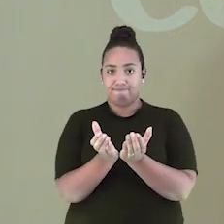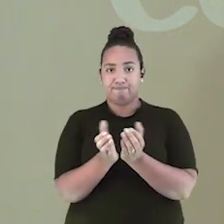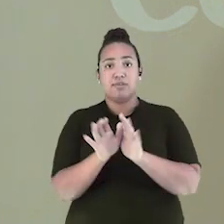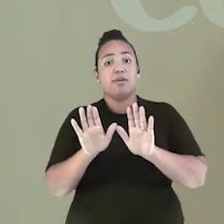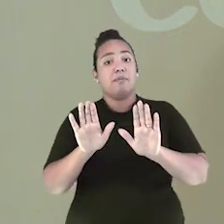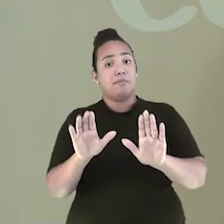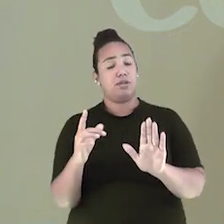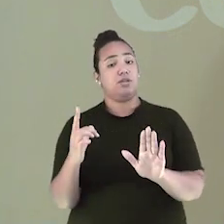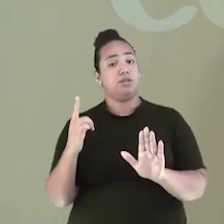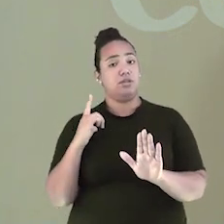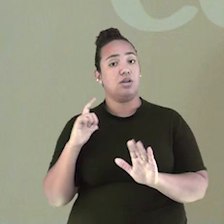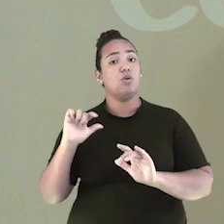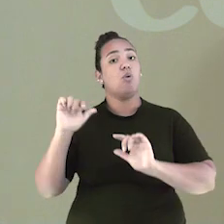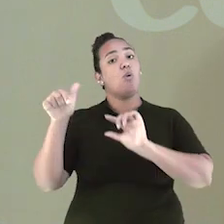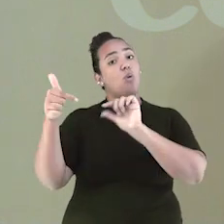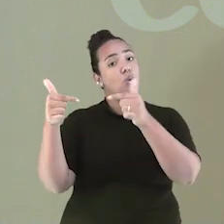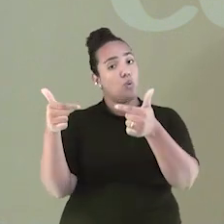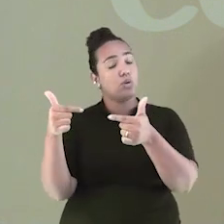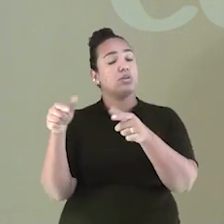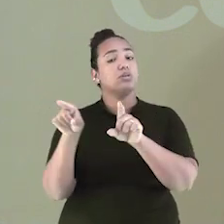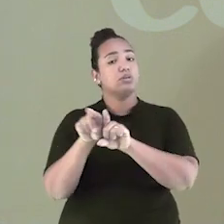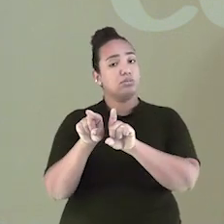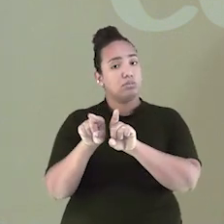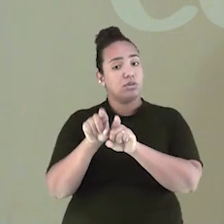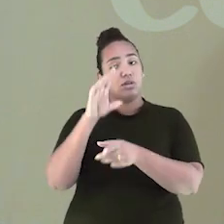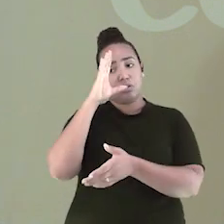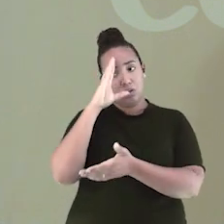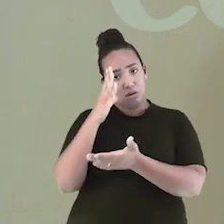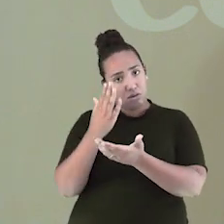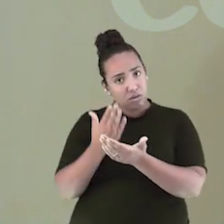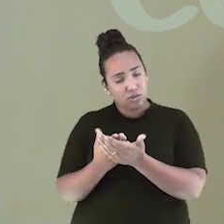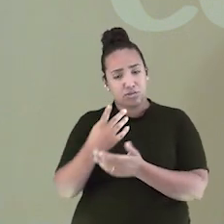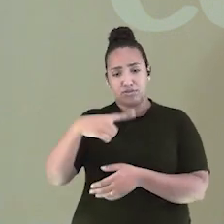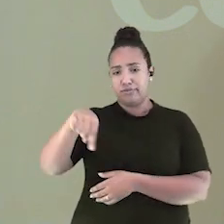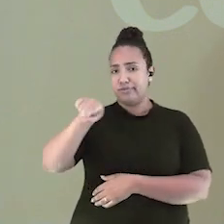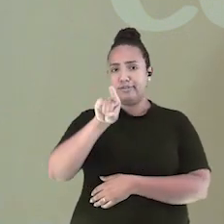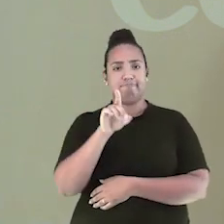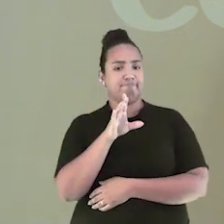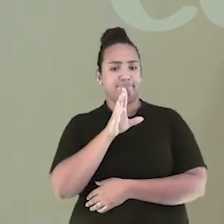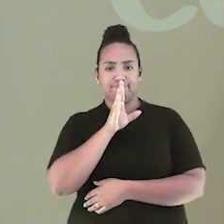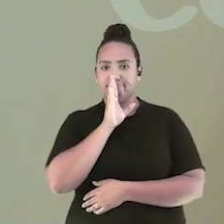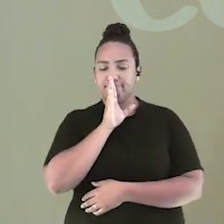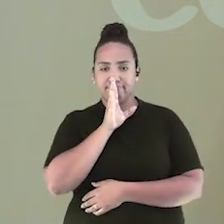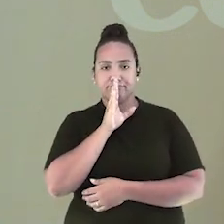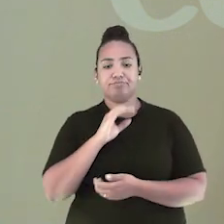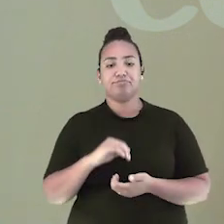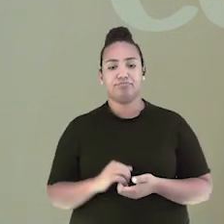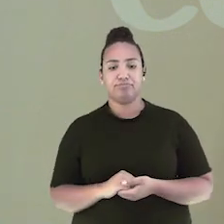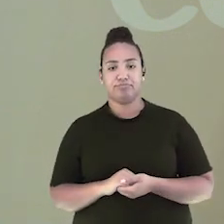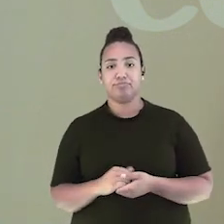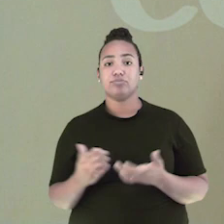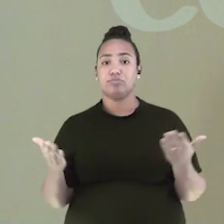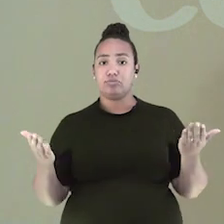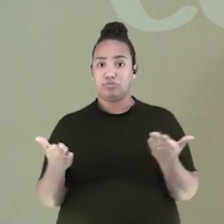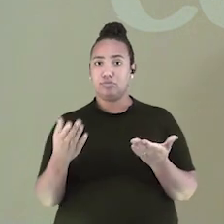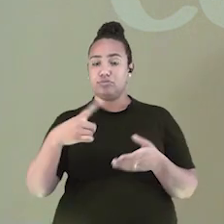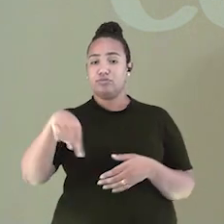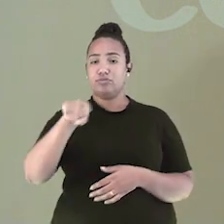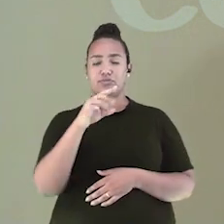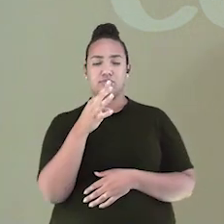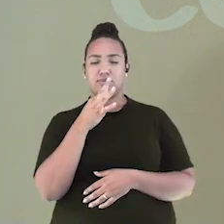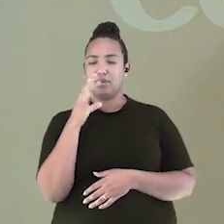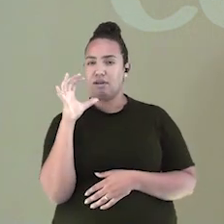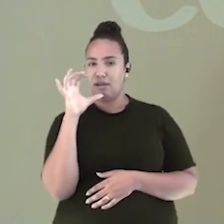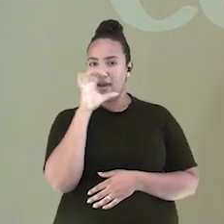cristianismo. Mas existem outras sociedades que também seguem essa ideia criacionista, e vocês nem imaginam. Nós vamos conhecer um